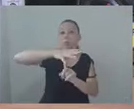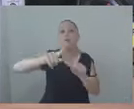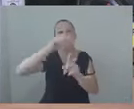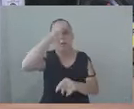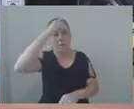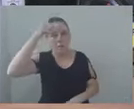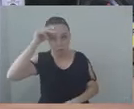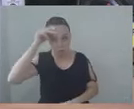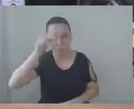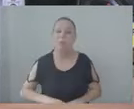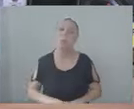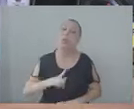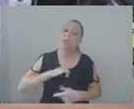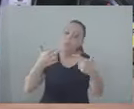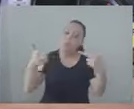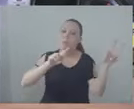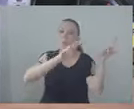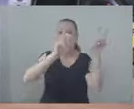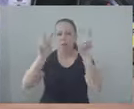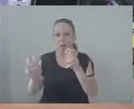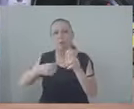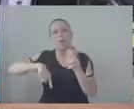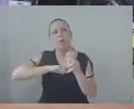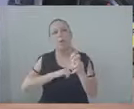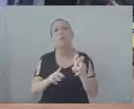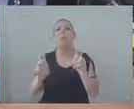também, a gente conta com o apoio de todos, aí estamos à disposição.